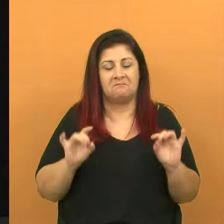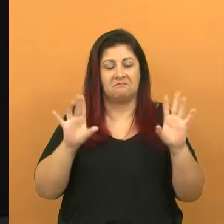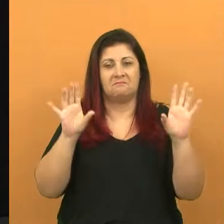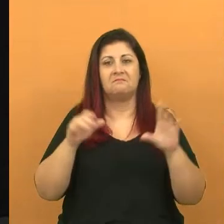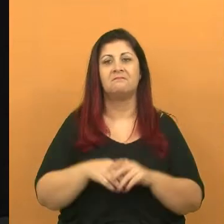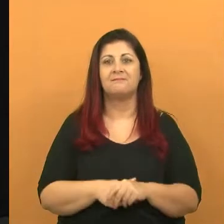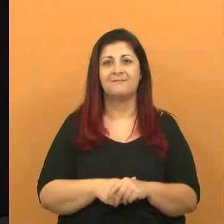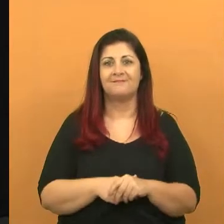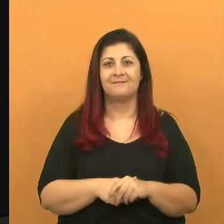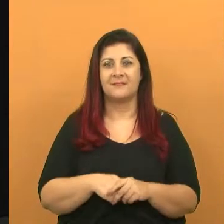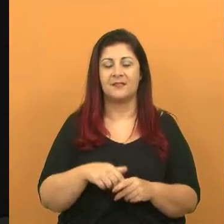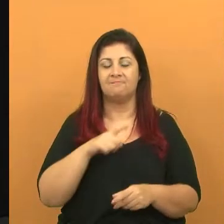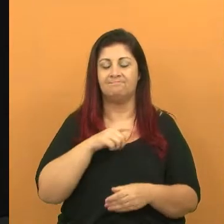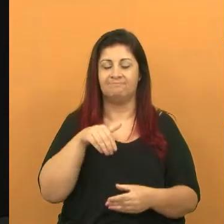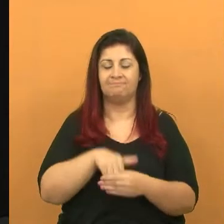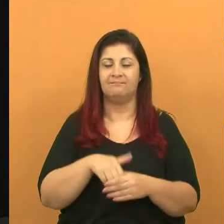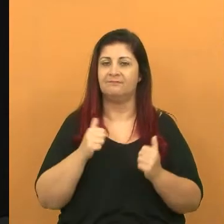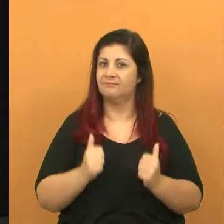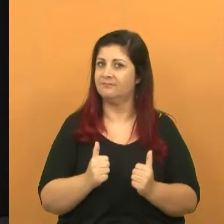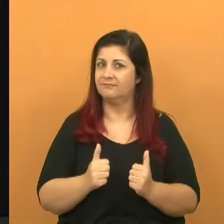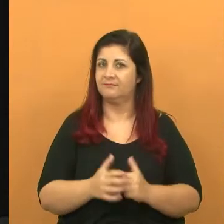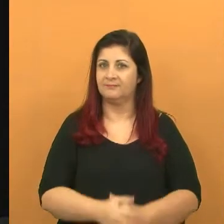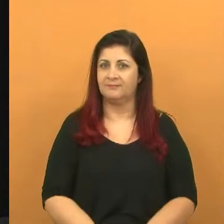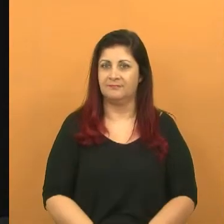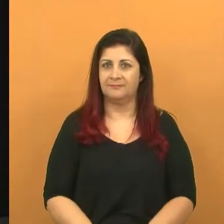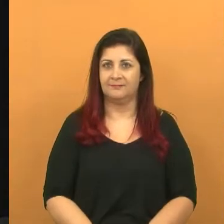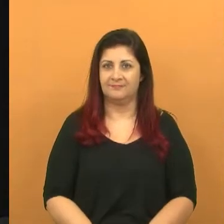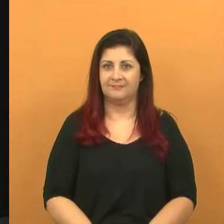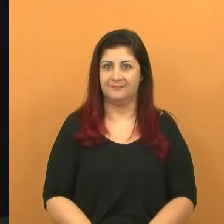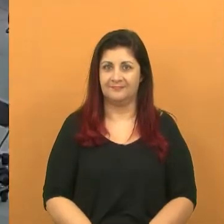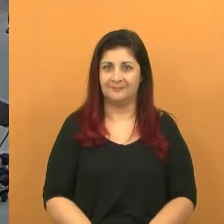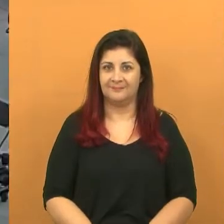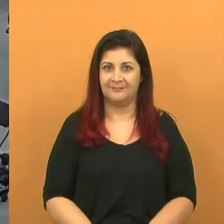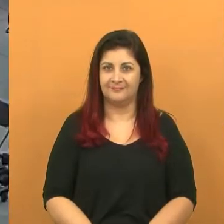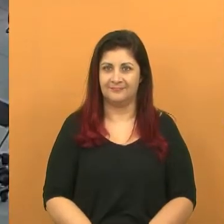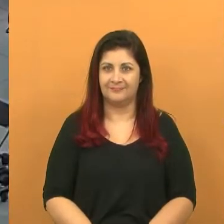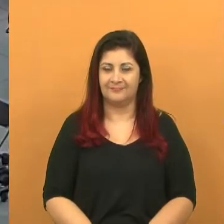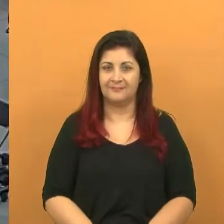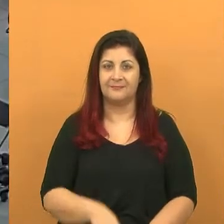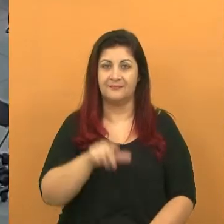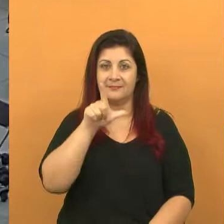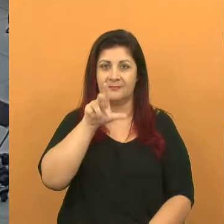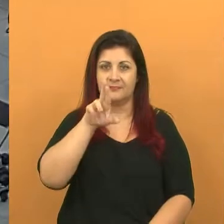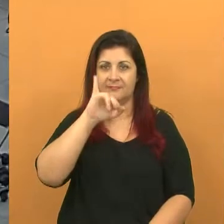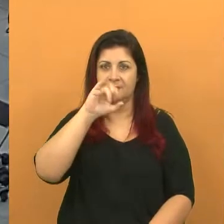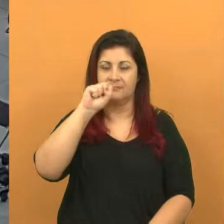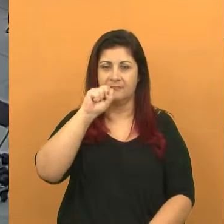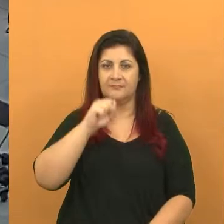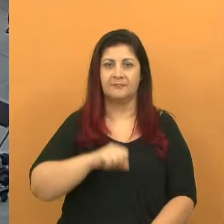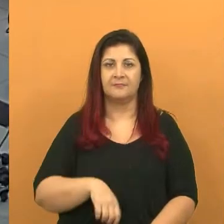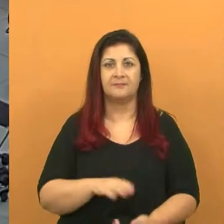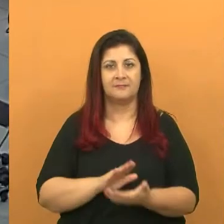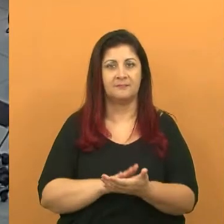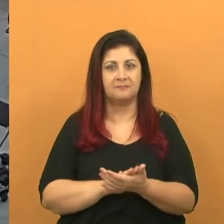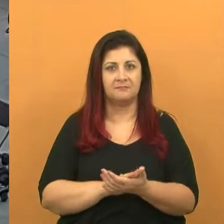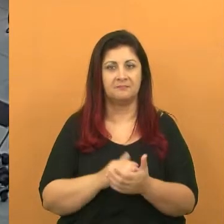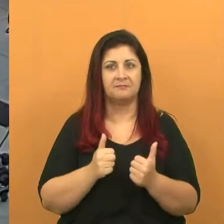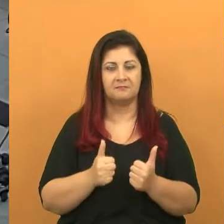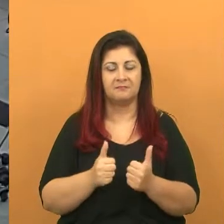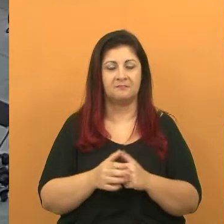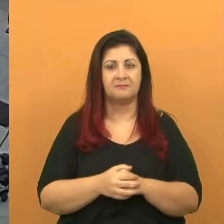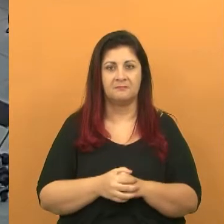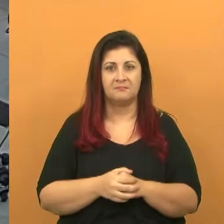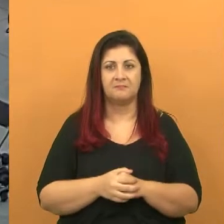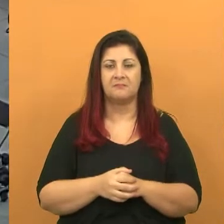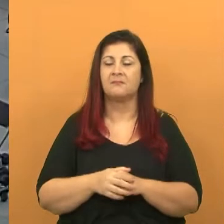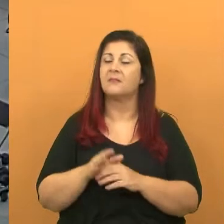dúvida tem o meu voto favorável. Como vota vereador Luiz Flávio? Parabenizar a vereadora Lucimar pela